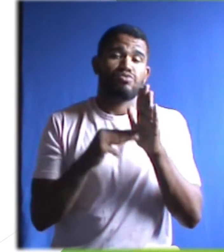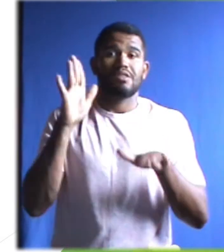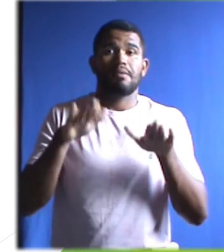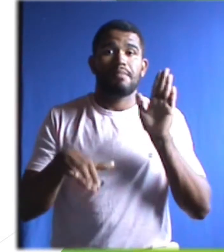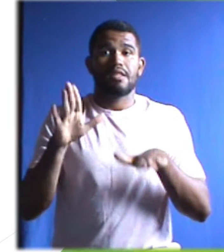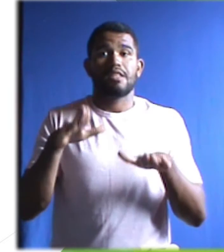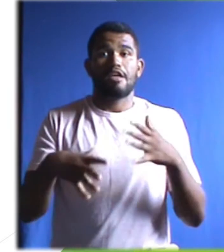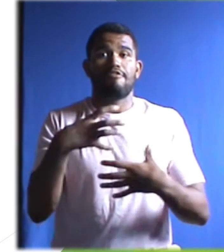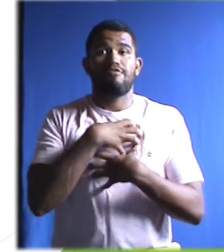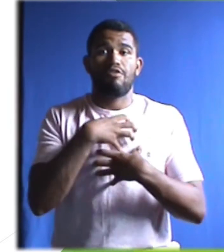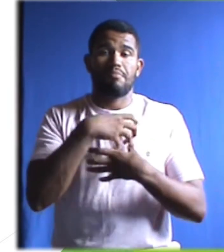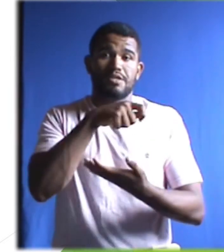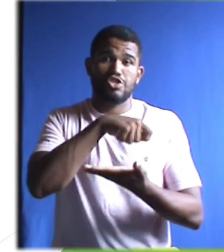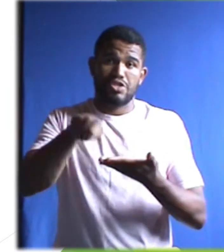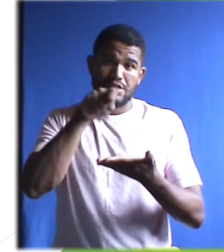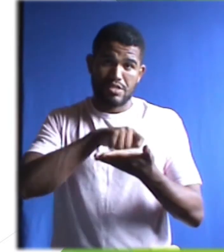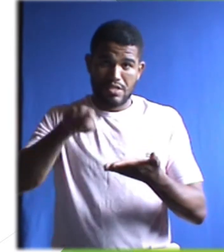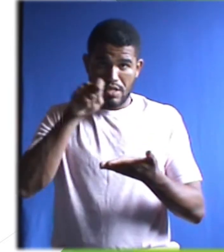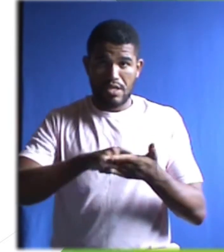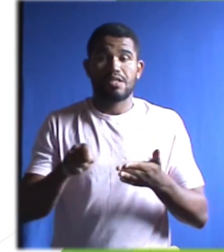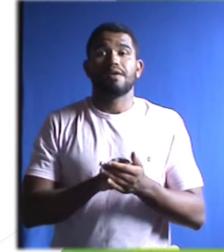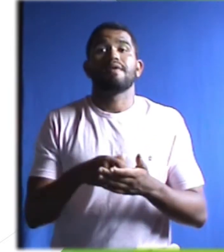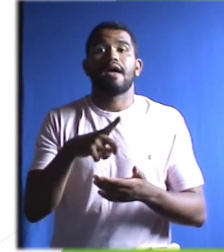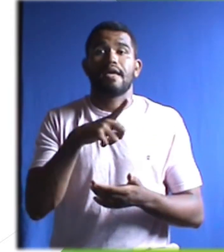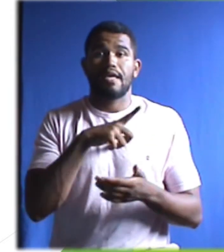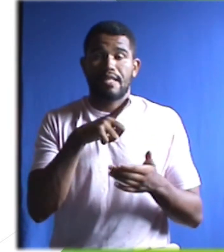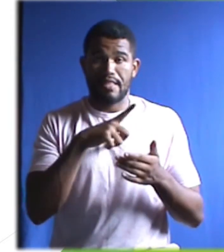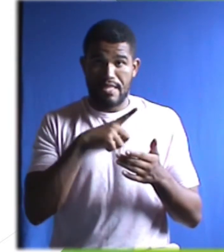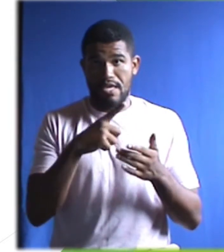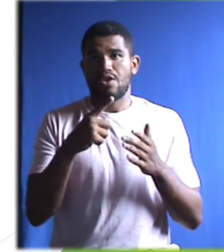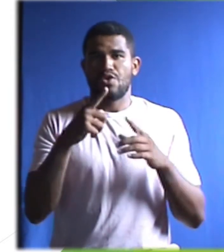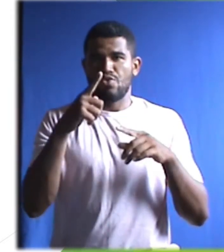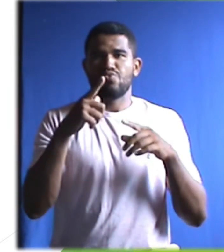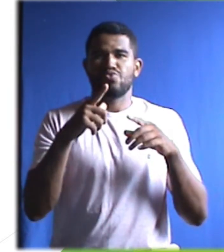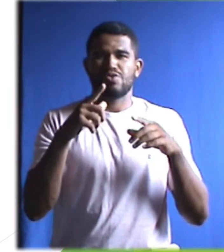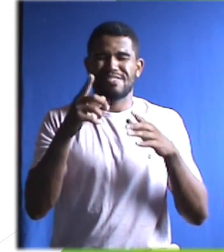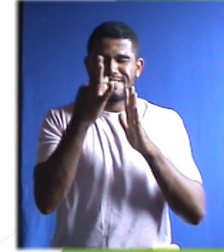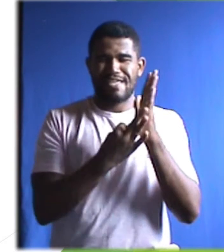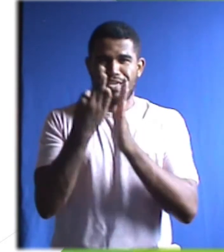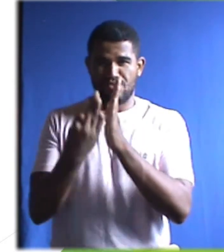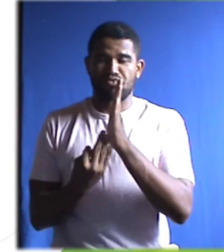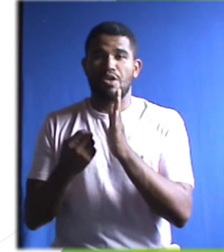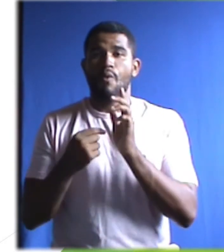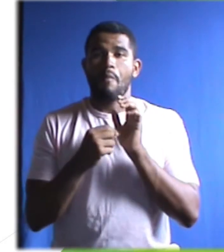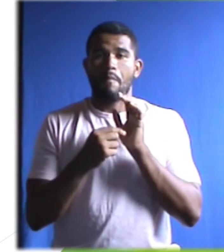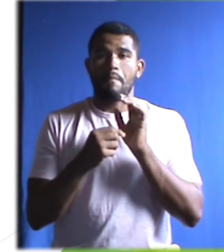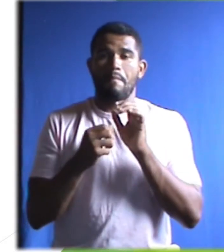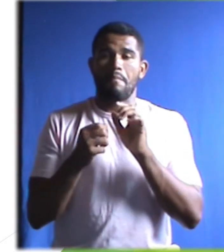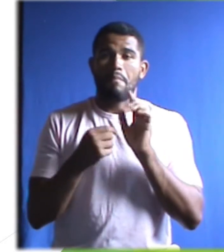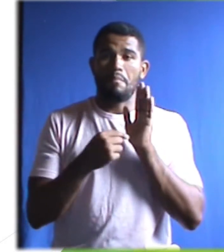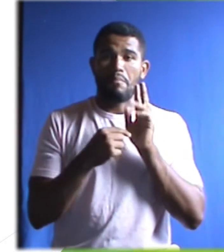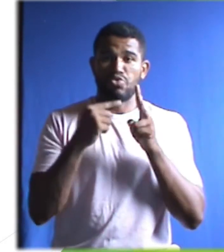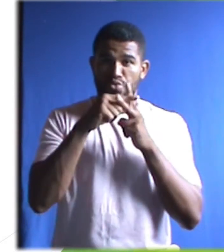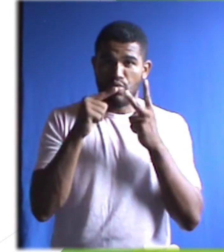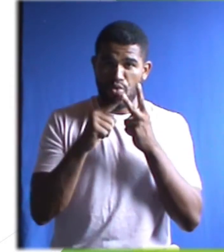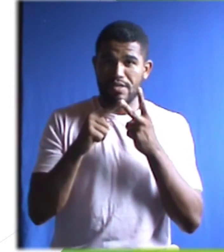a depender da sua forma de escrita. E há no material 2 métodos explícitos que eu vou